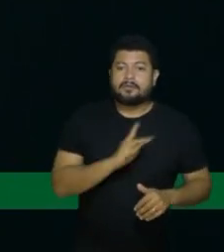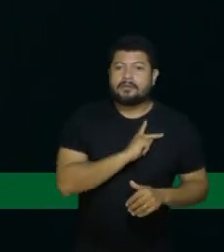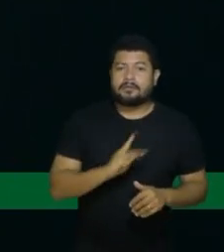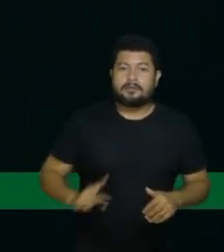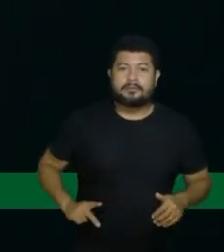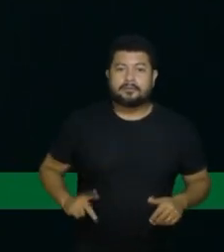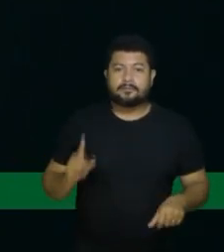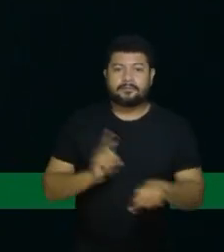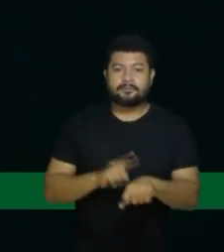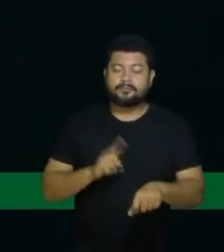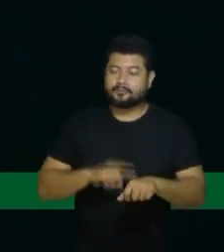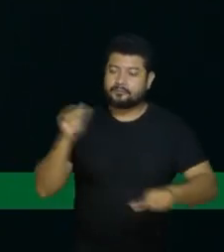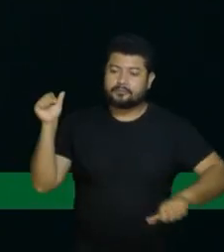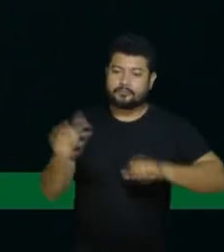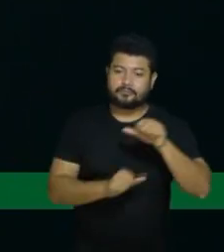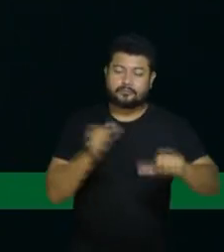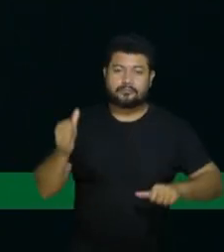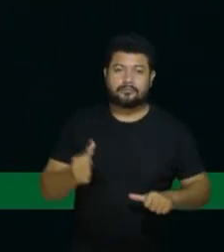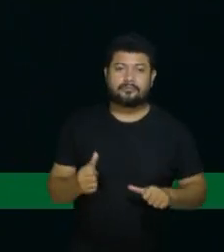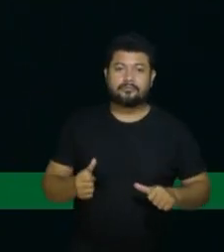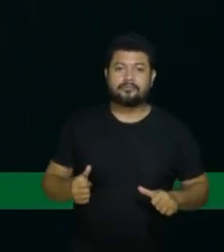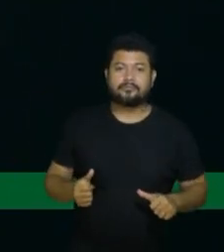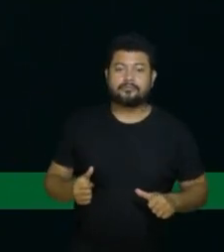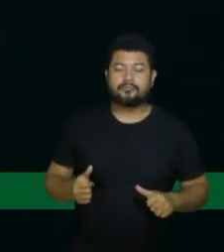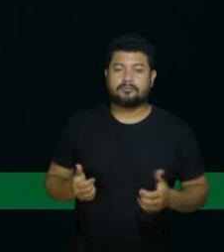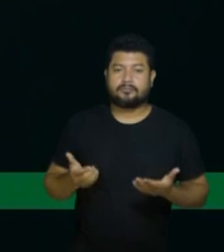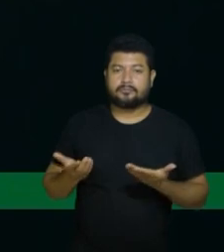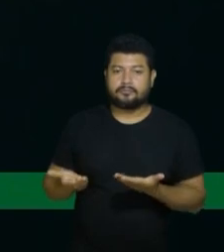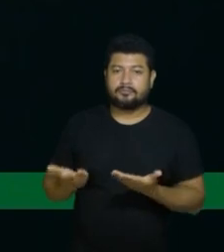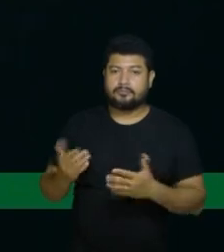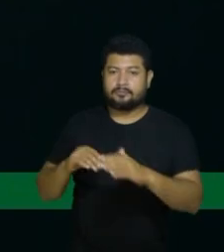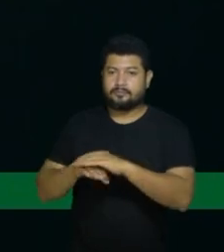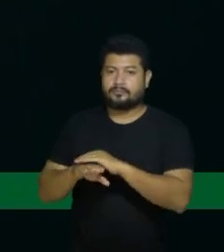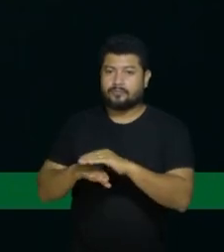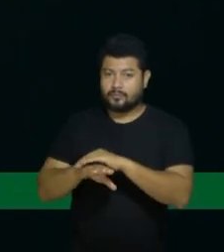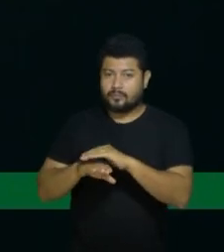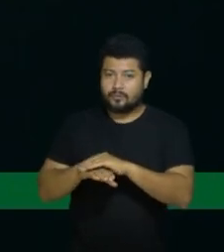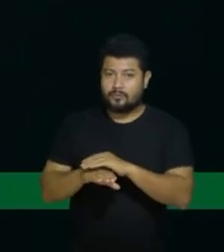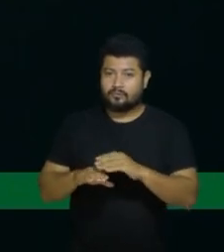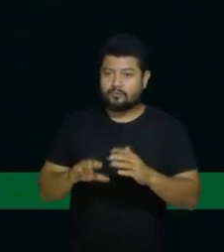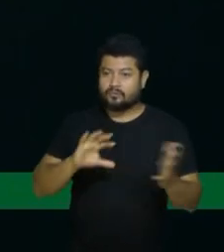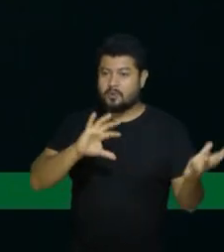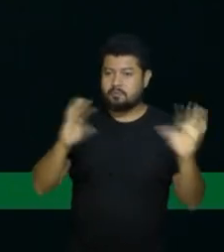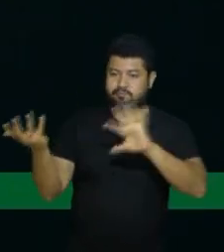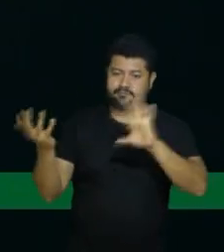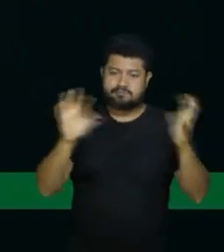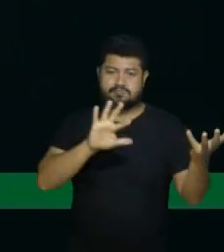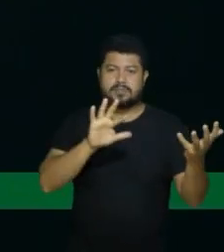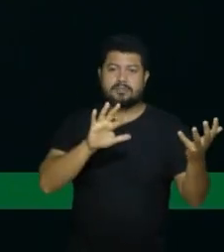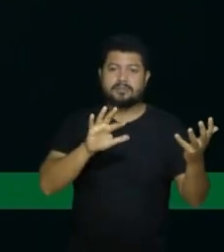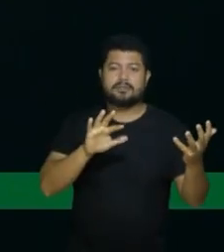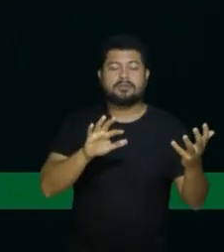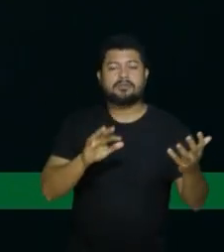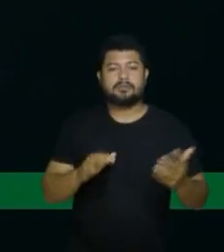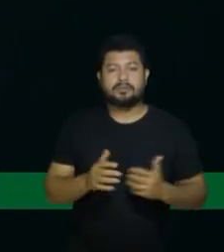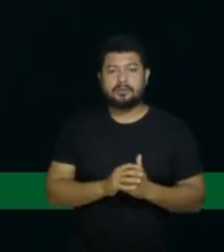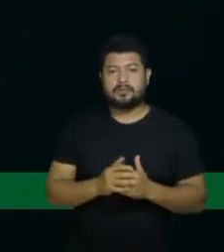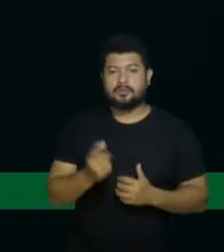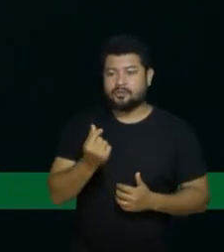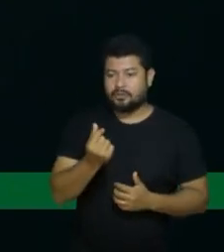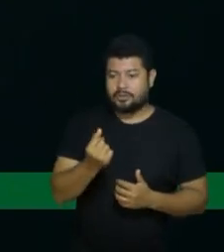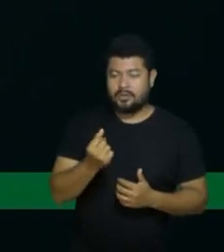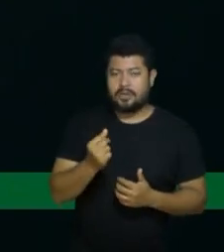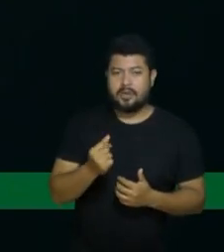momento de transformar os Fundos eleitorais e partidários em um fundo climático dinheiro do contribuinte do pagador de